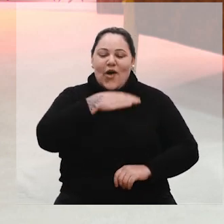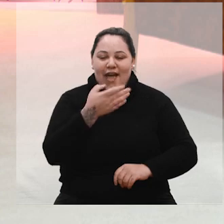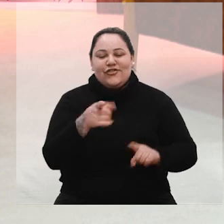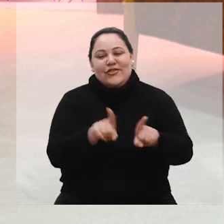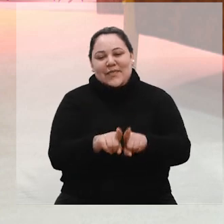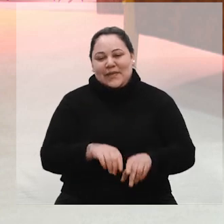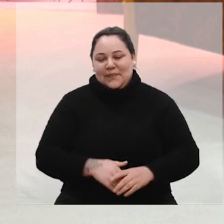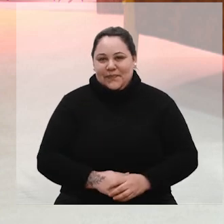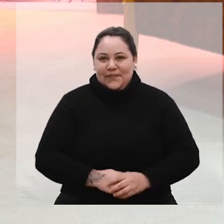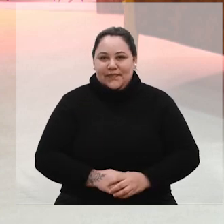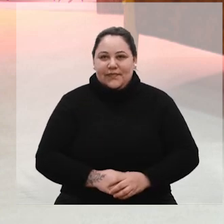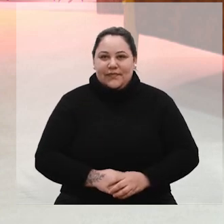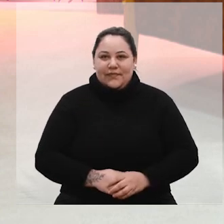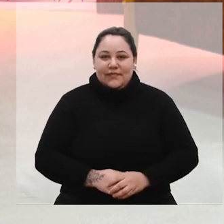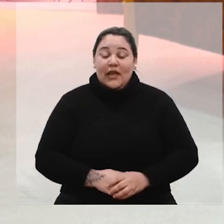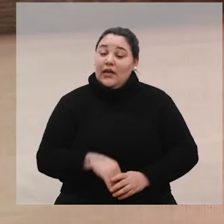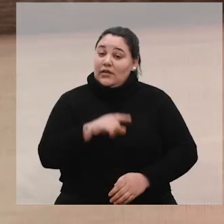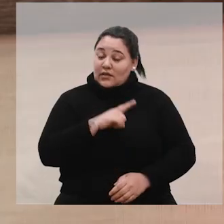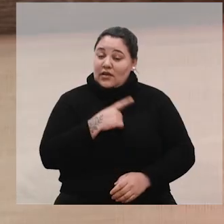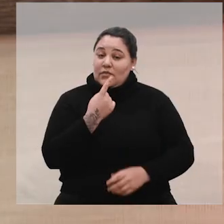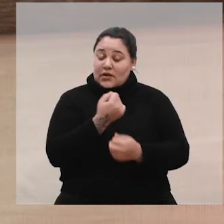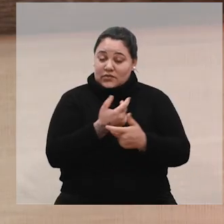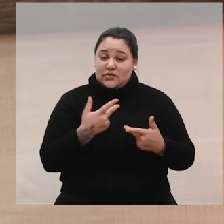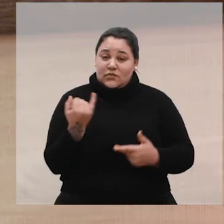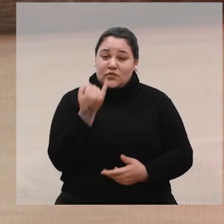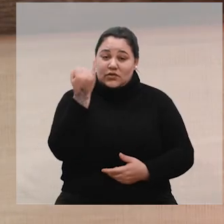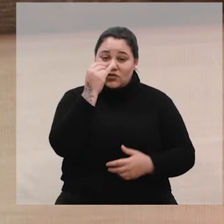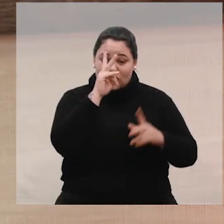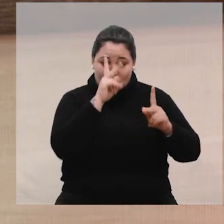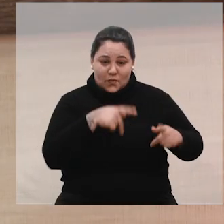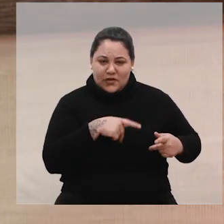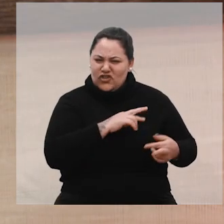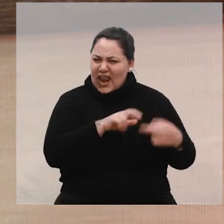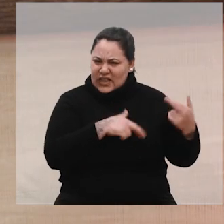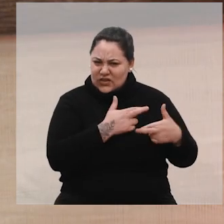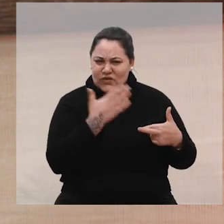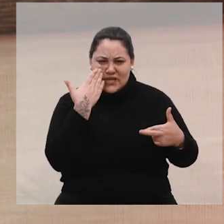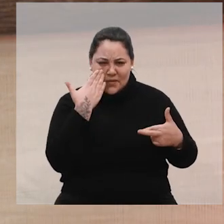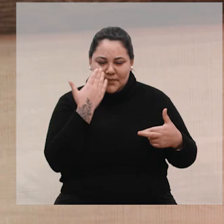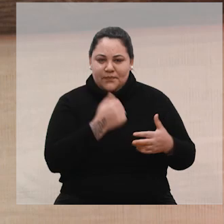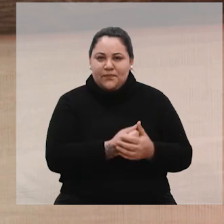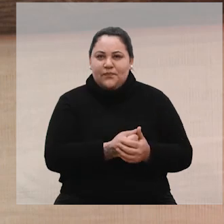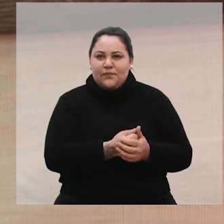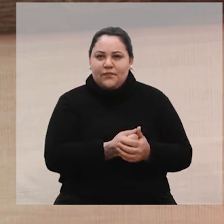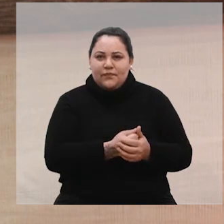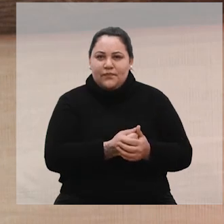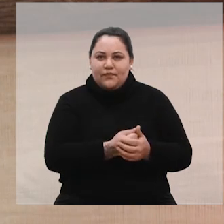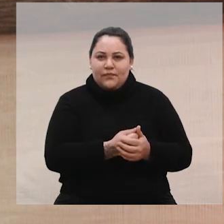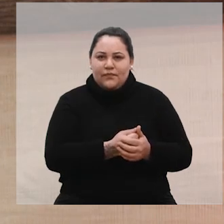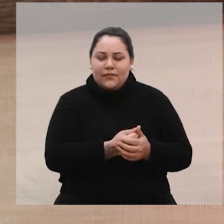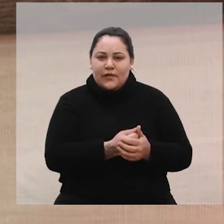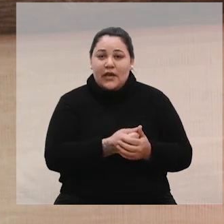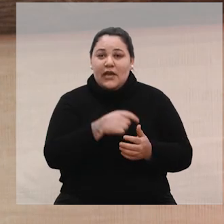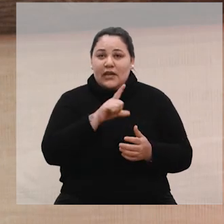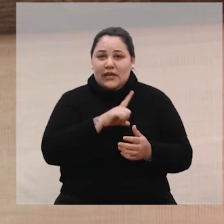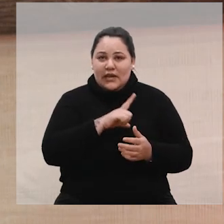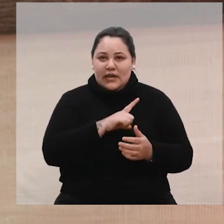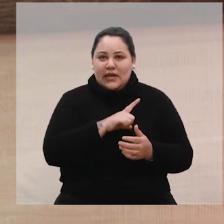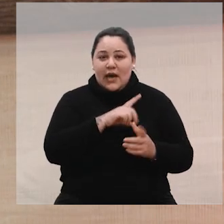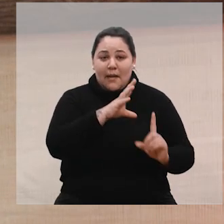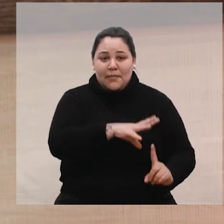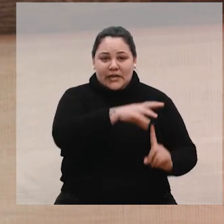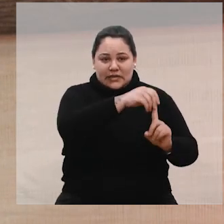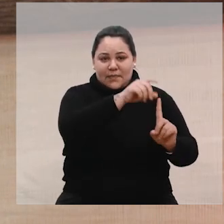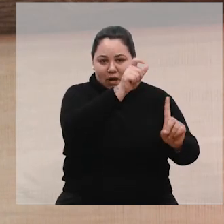mais coragem também. Há um fator humano no livro de relações. Embora a protagonista, no